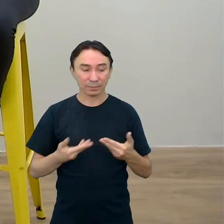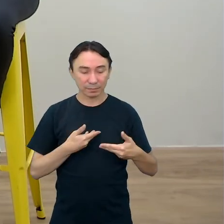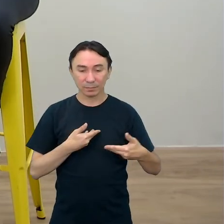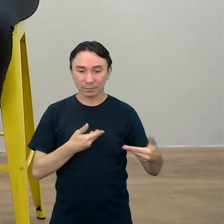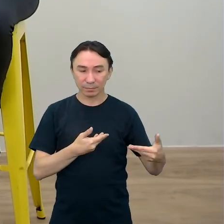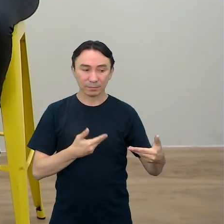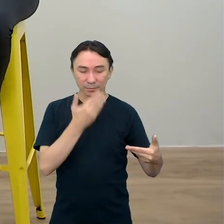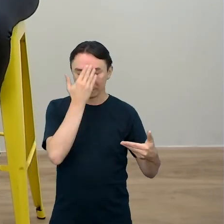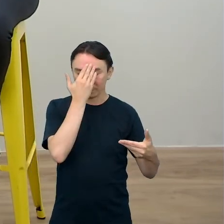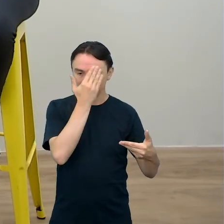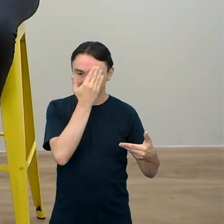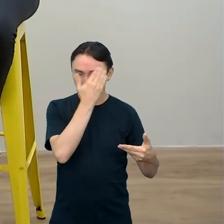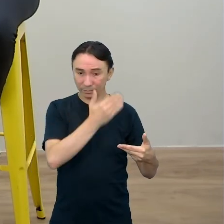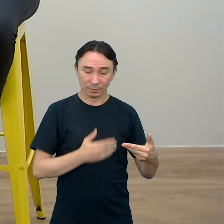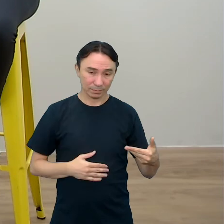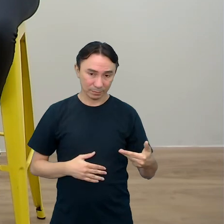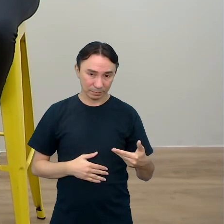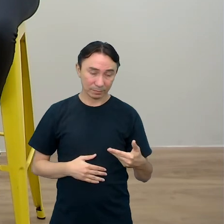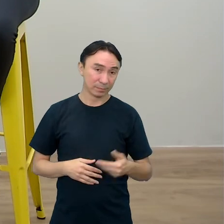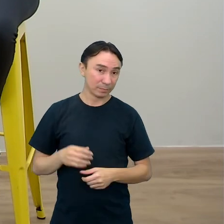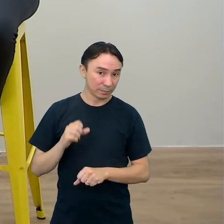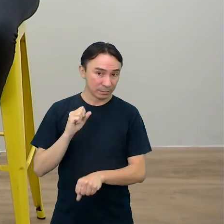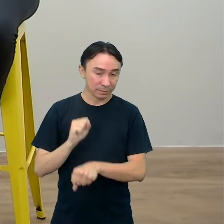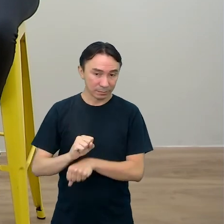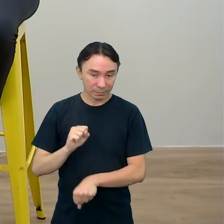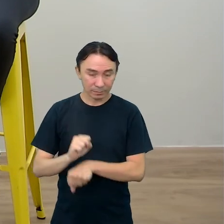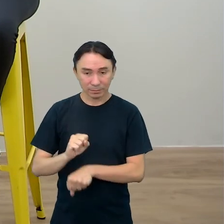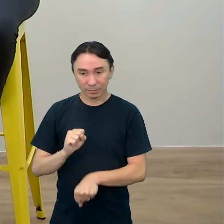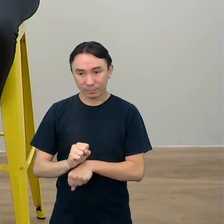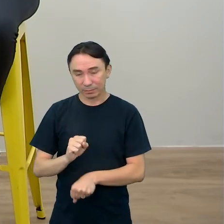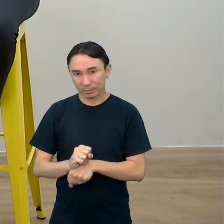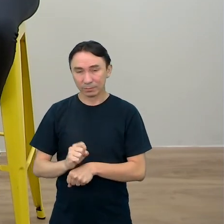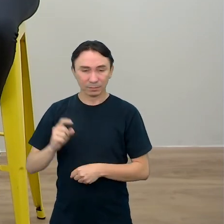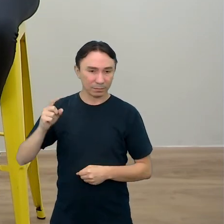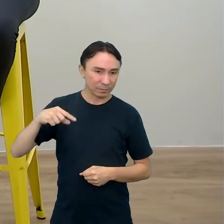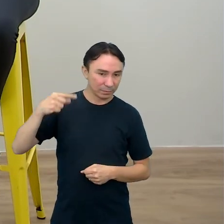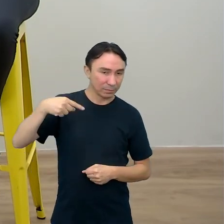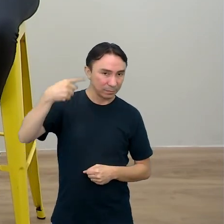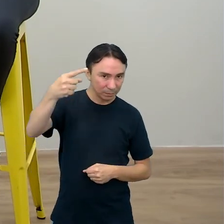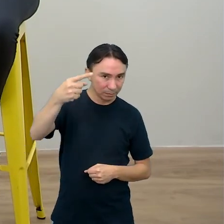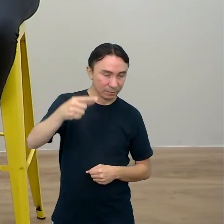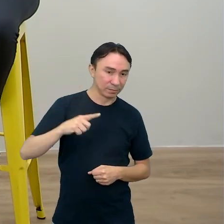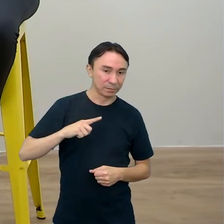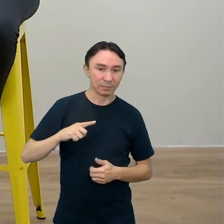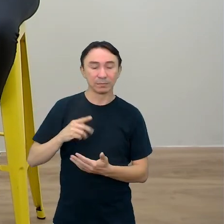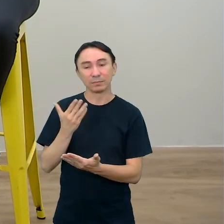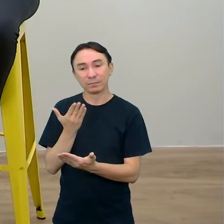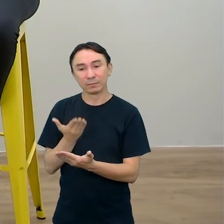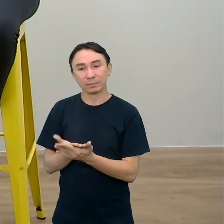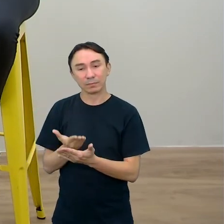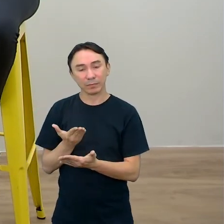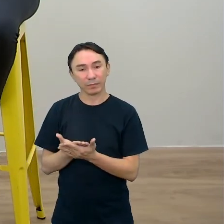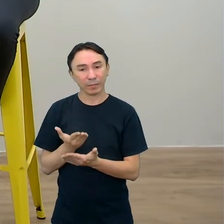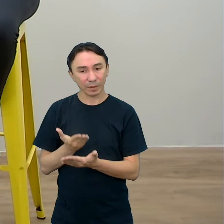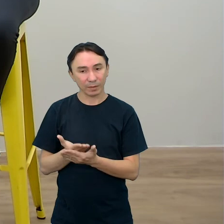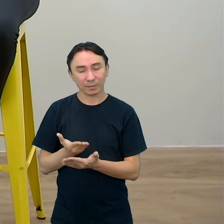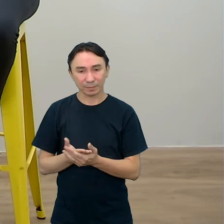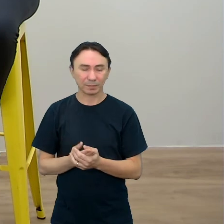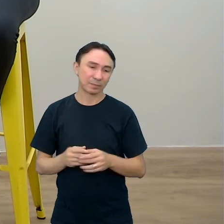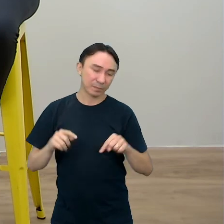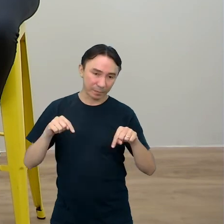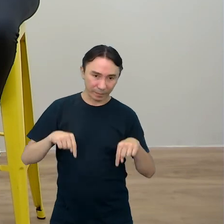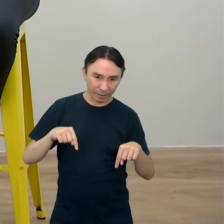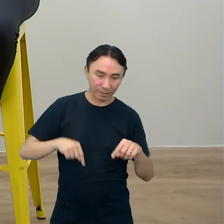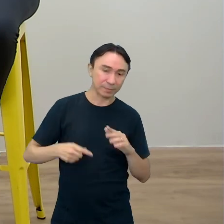seu convite e aguardo vocês aí, né, nas próximas aulas, que não só nesse